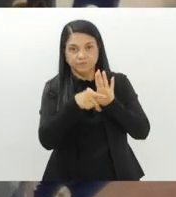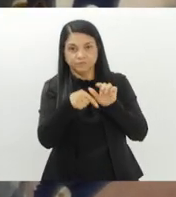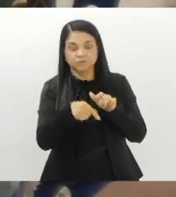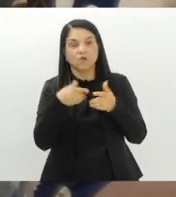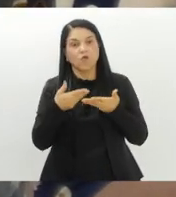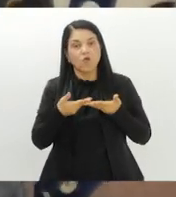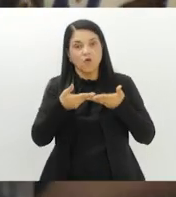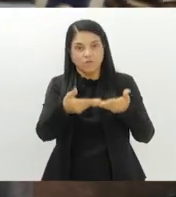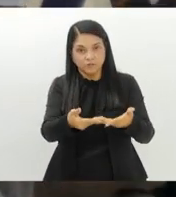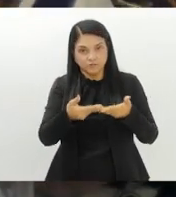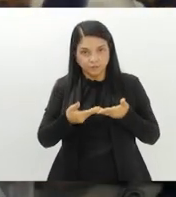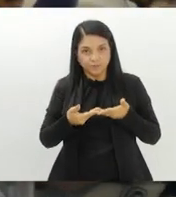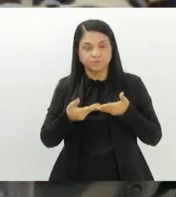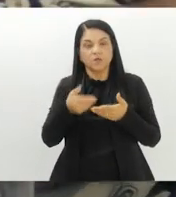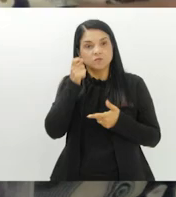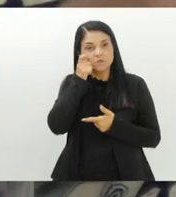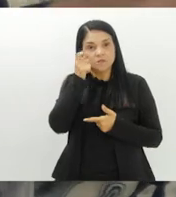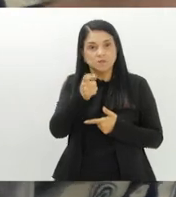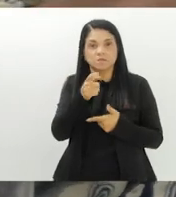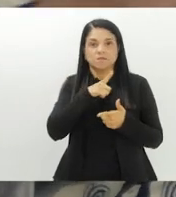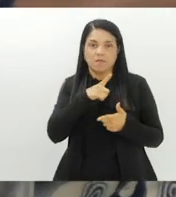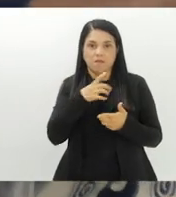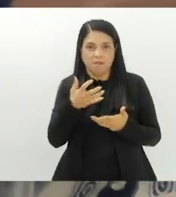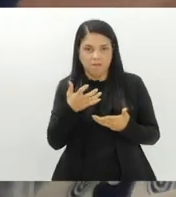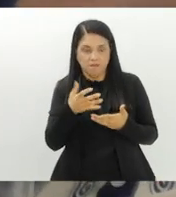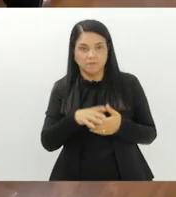o convite aos interessados.